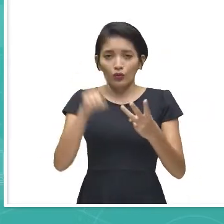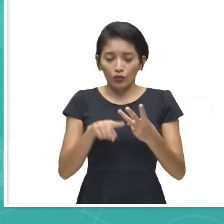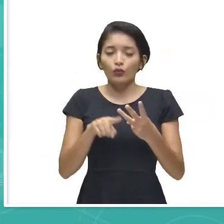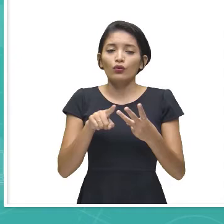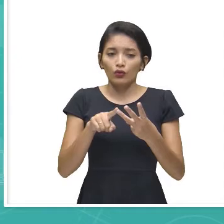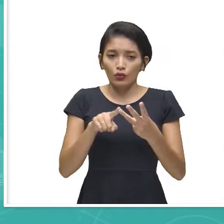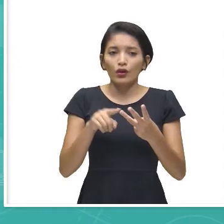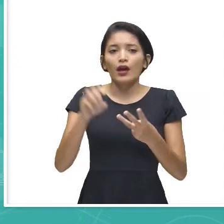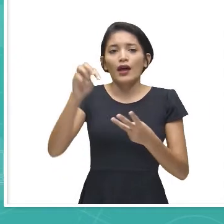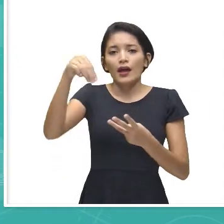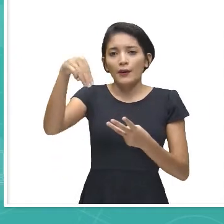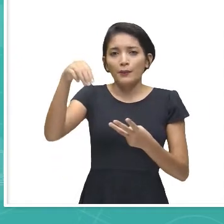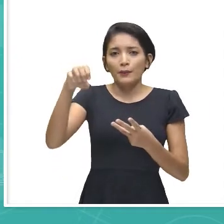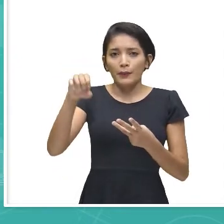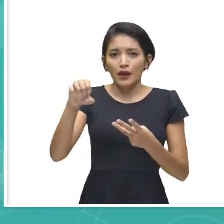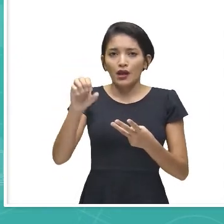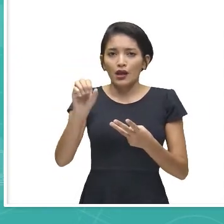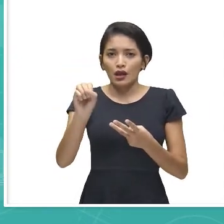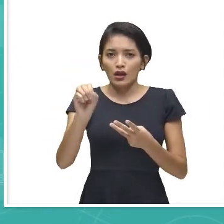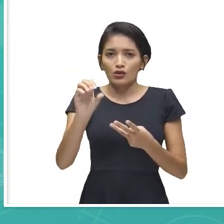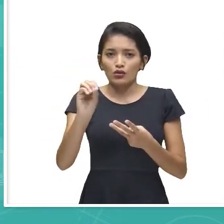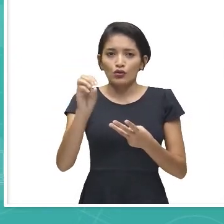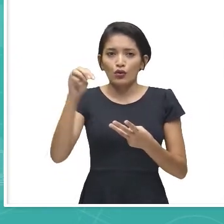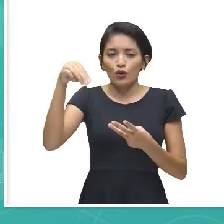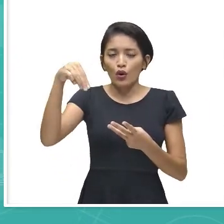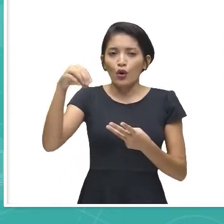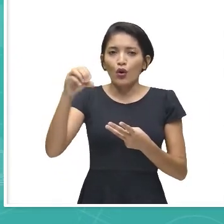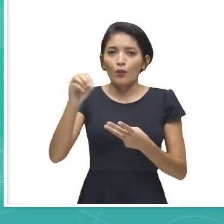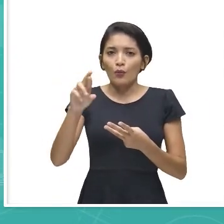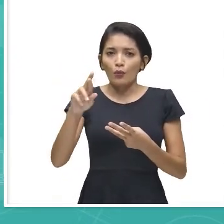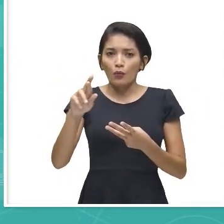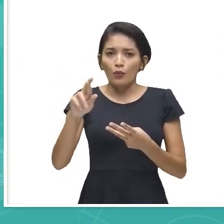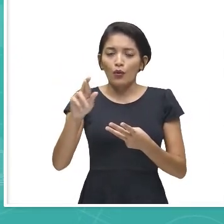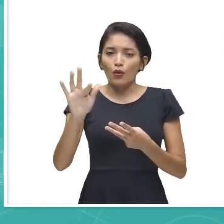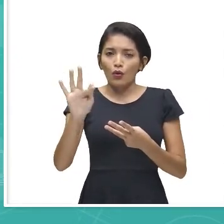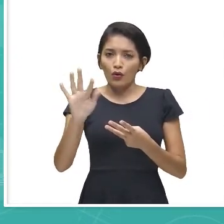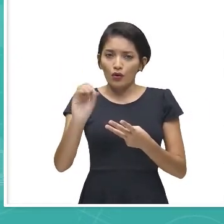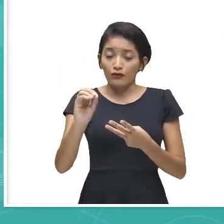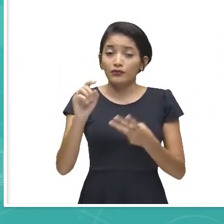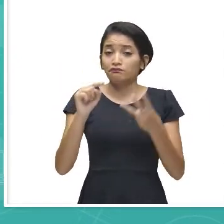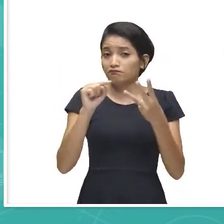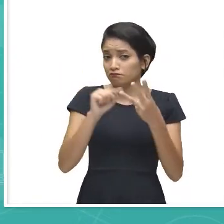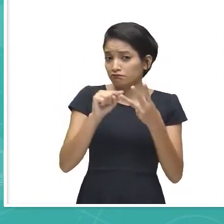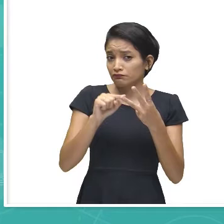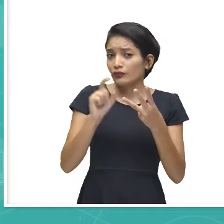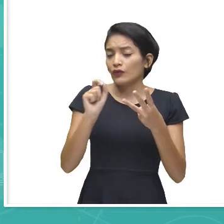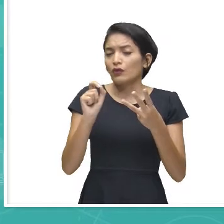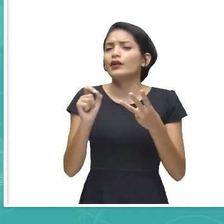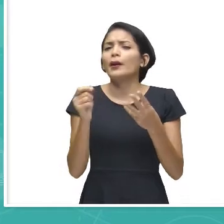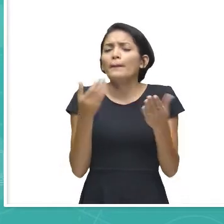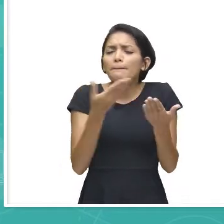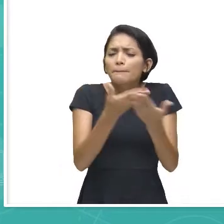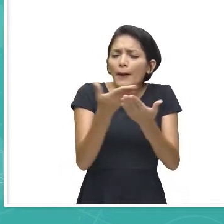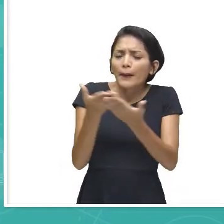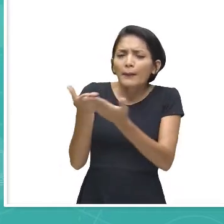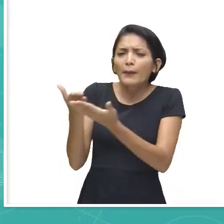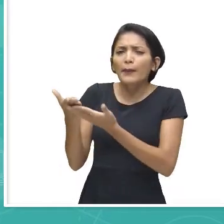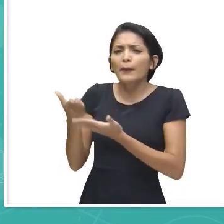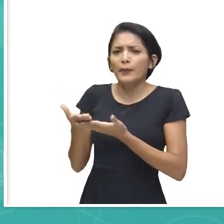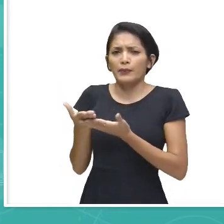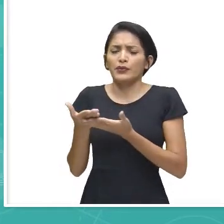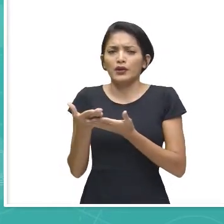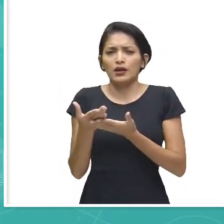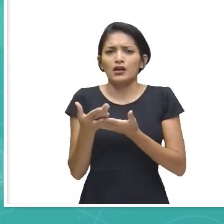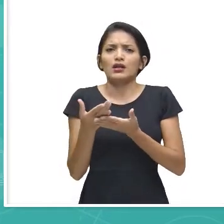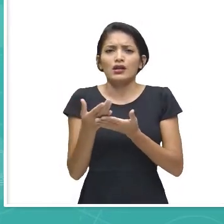o mesomorfo. Esse aqui costuma-se dizer, entre os estudiosos, que ele é o bem